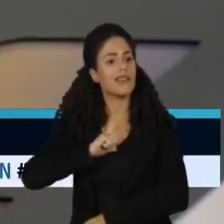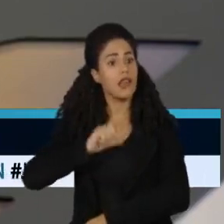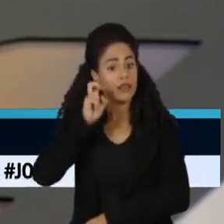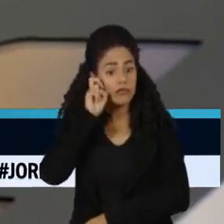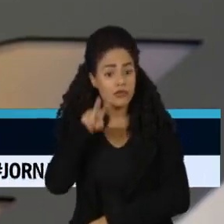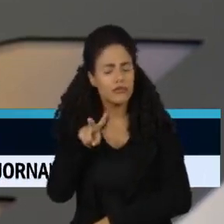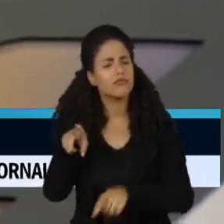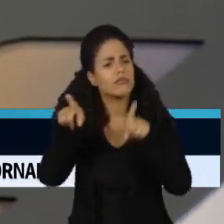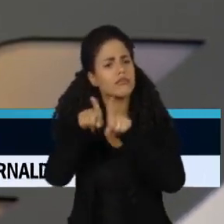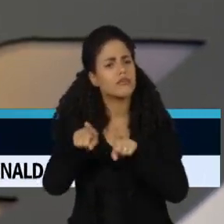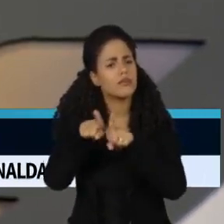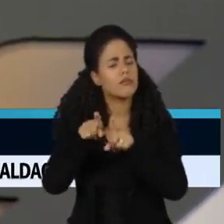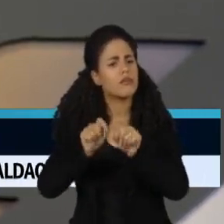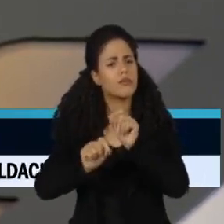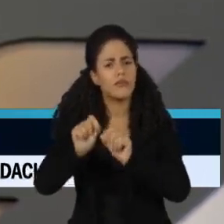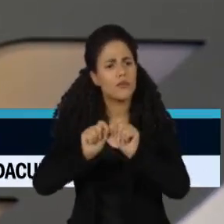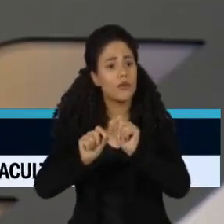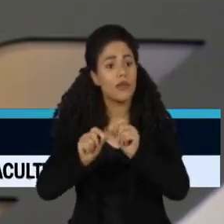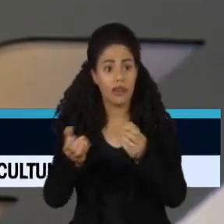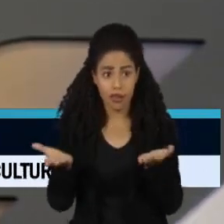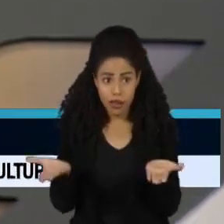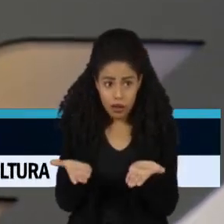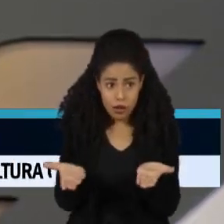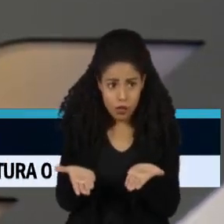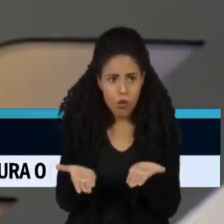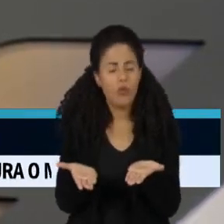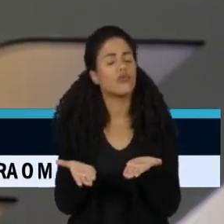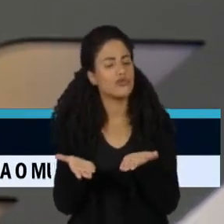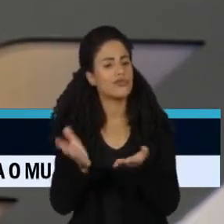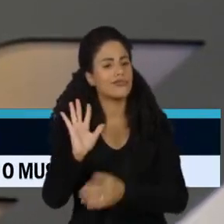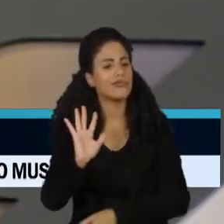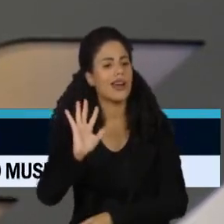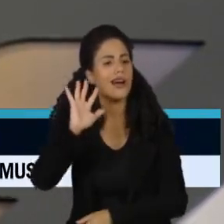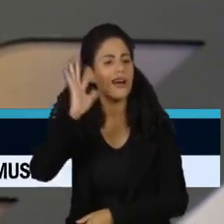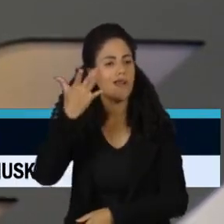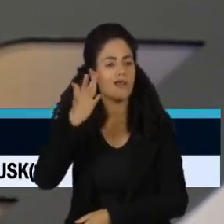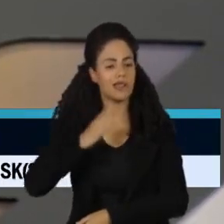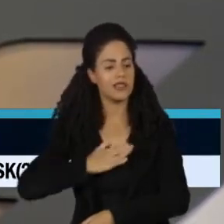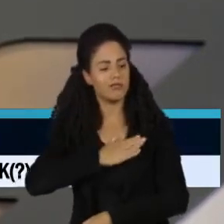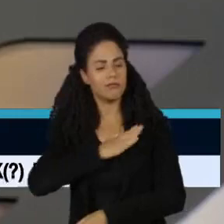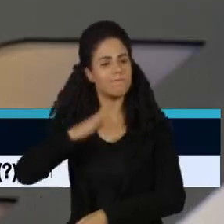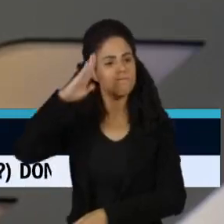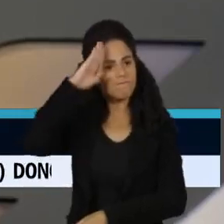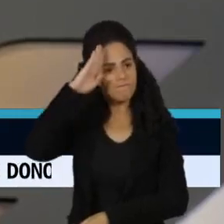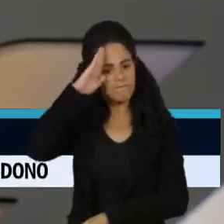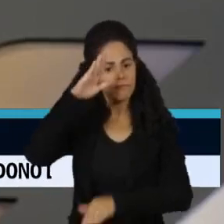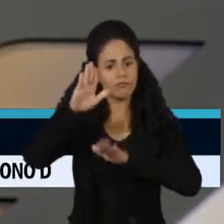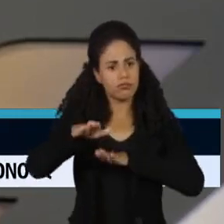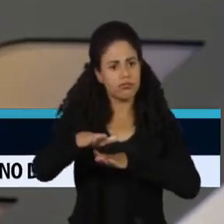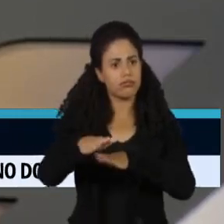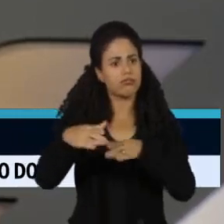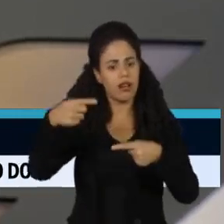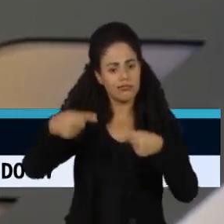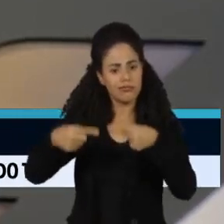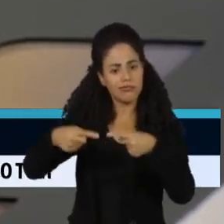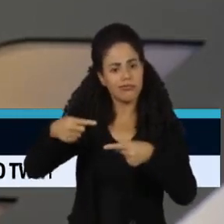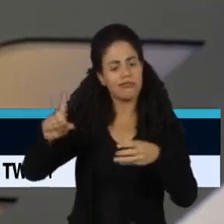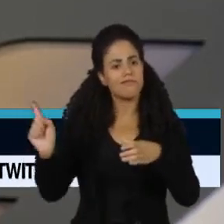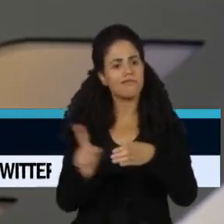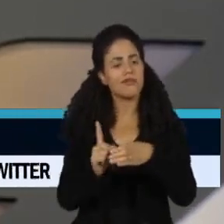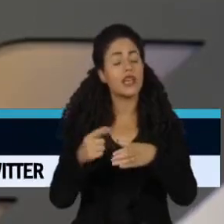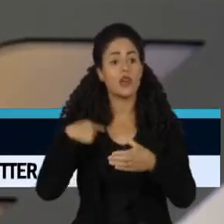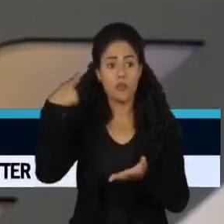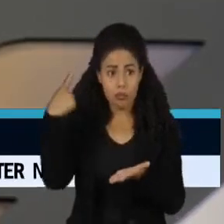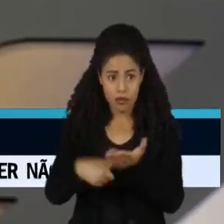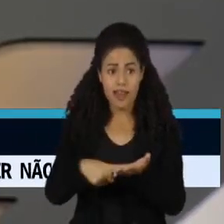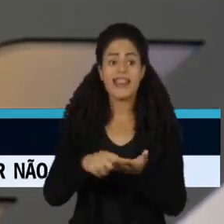gente viu aí é até com parte das forças muito envolvida politicamente né que eu acho que esse é o grande